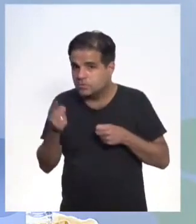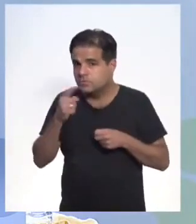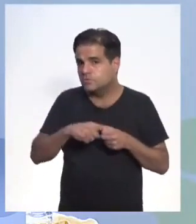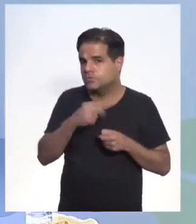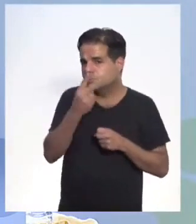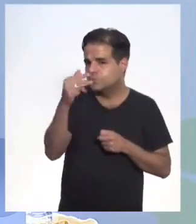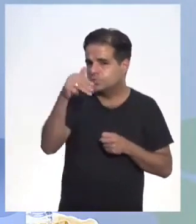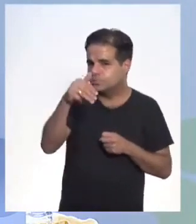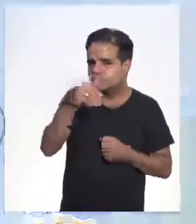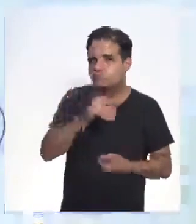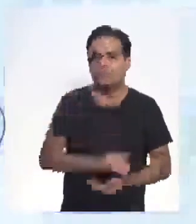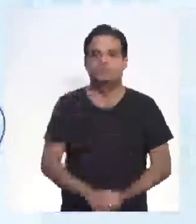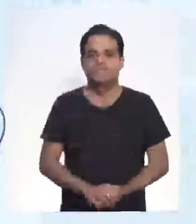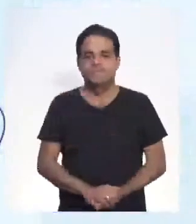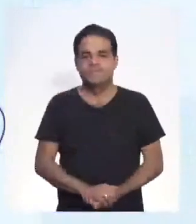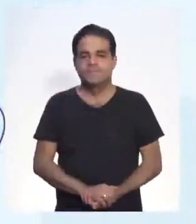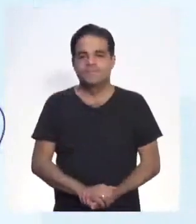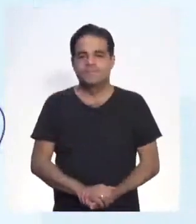em 2 minutos.